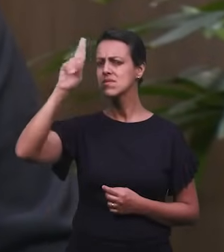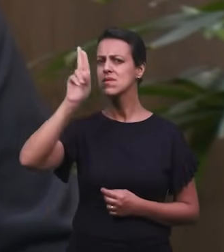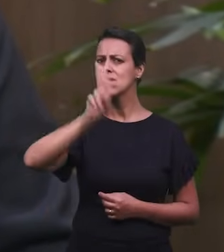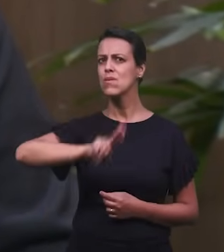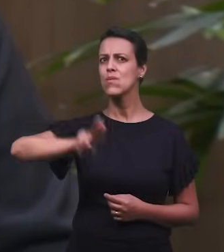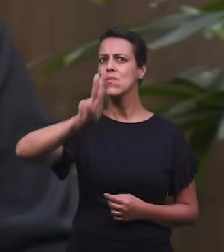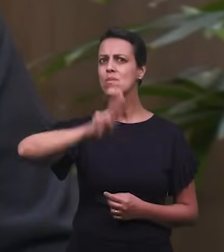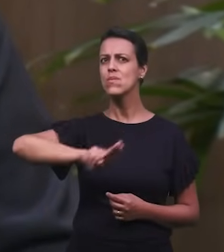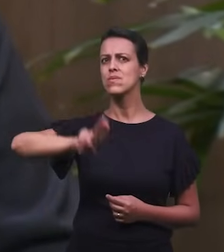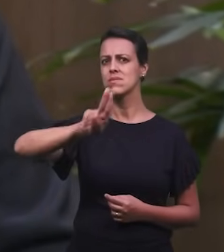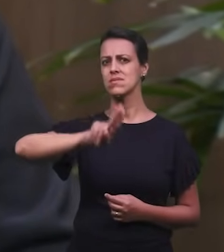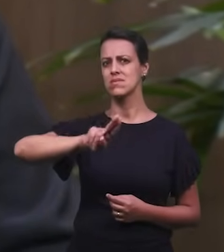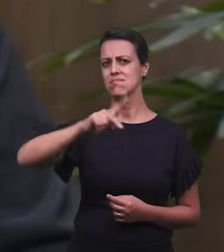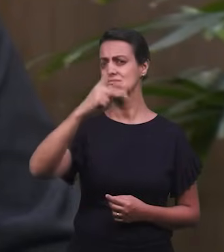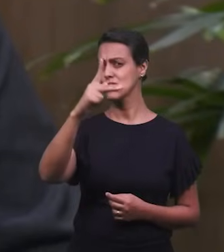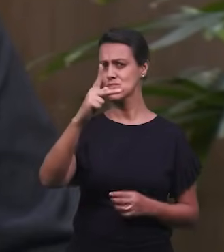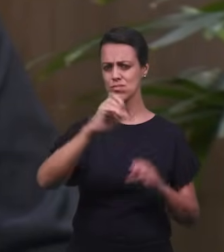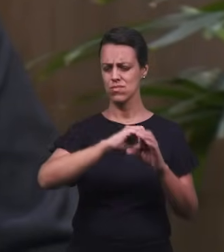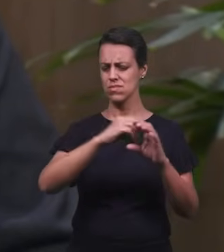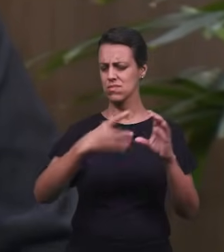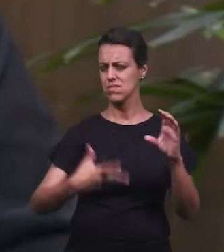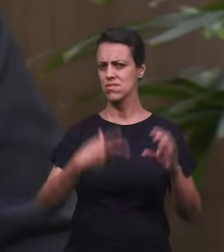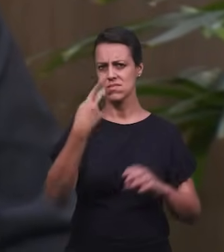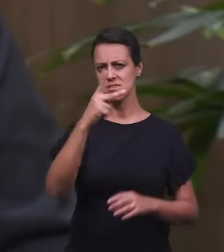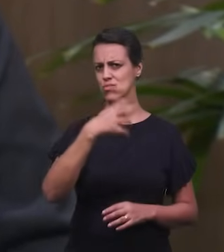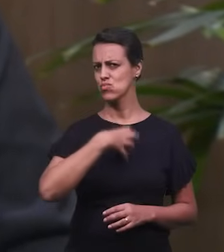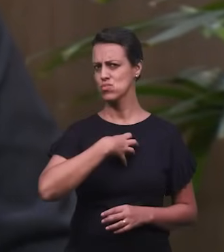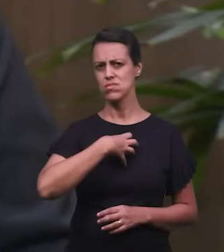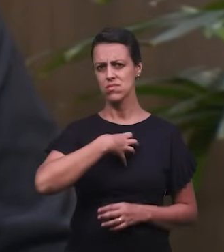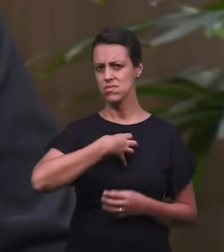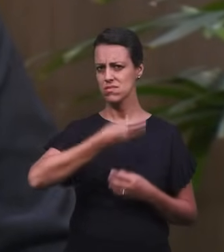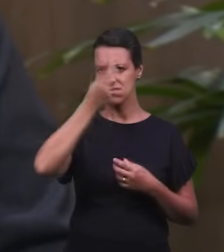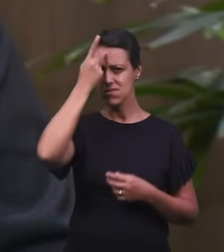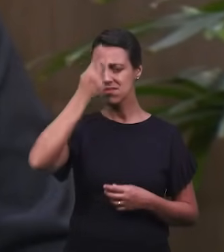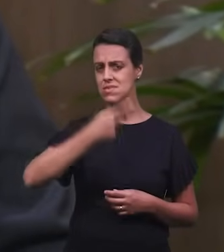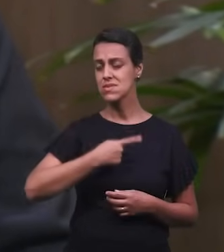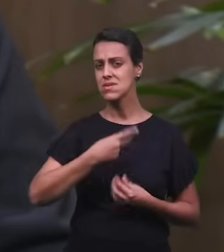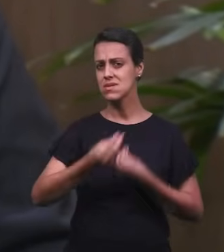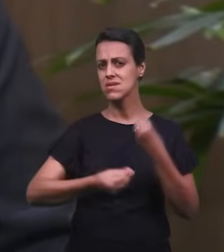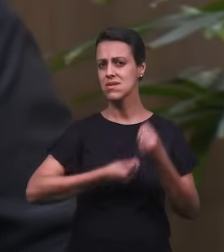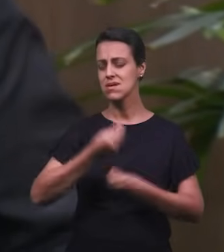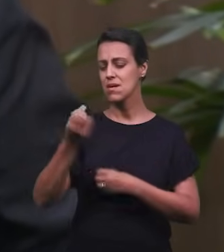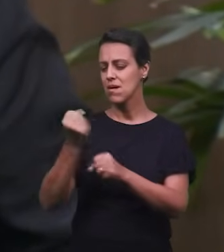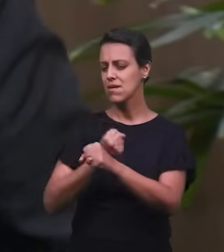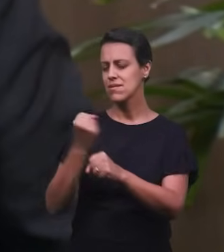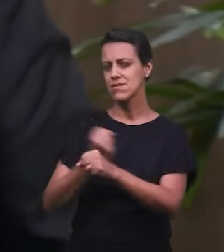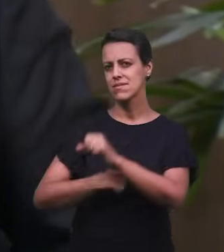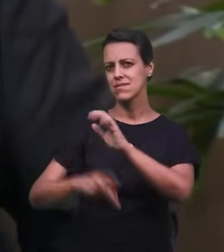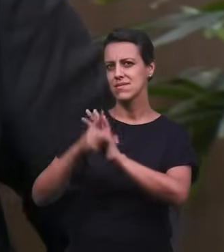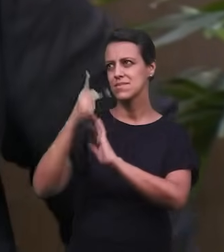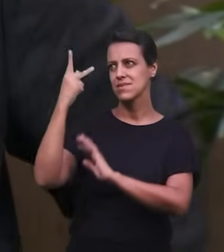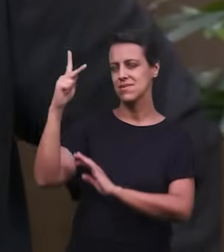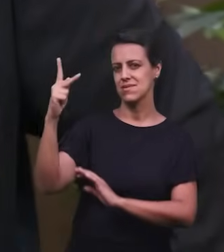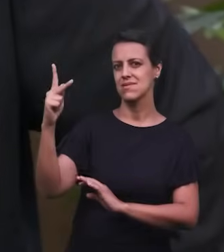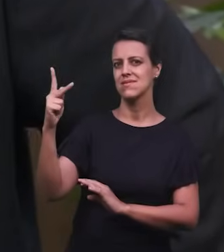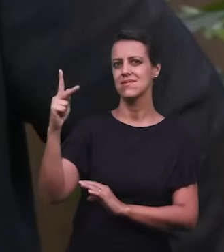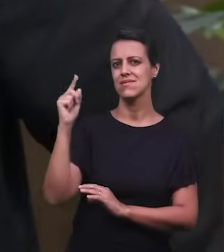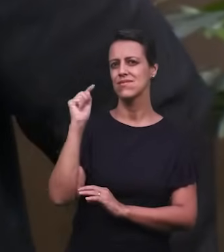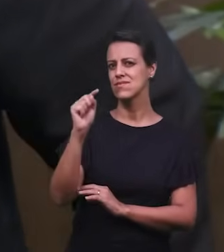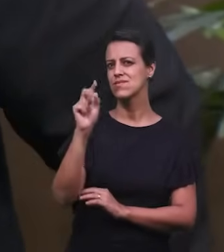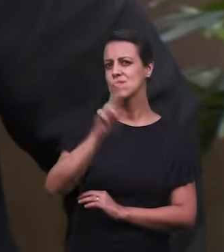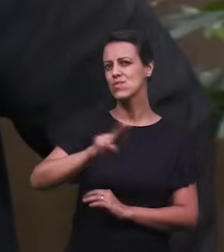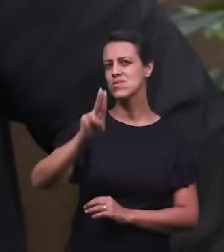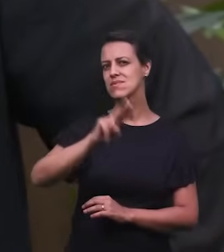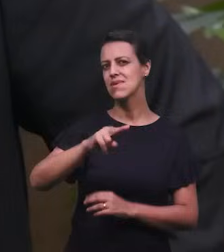usa a sua característica, o seu temperamento, na obra dele, naquilo que, muitas vezes, potencializando aquilo que você tem